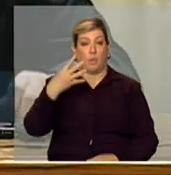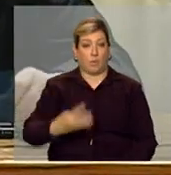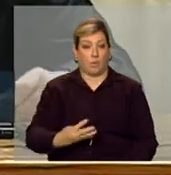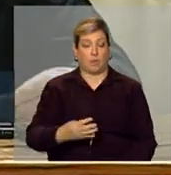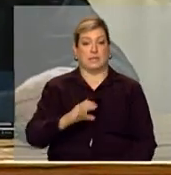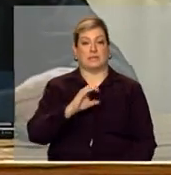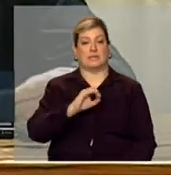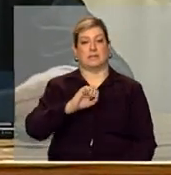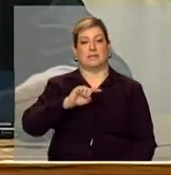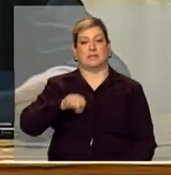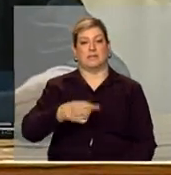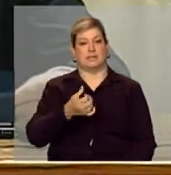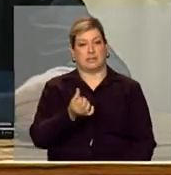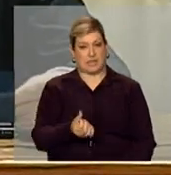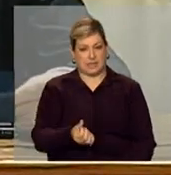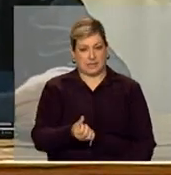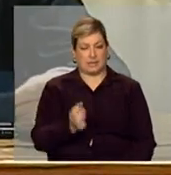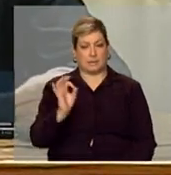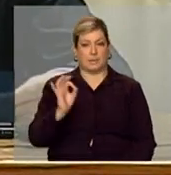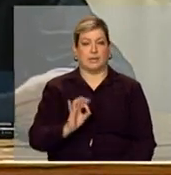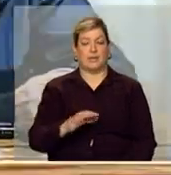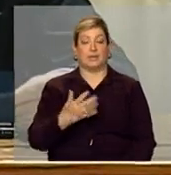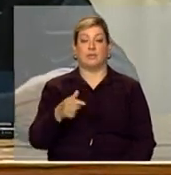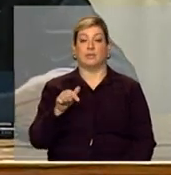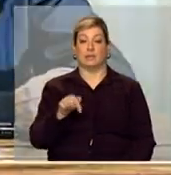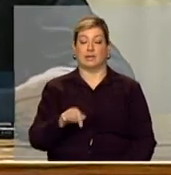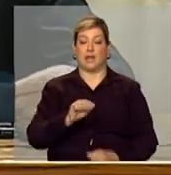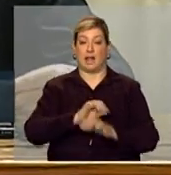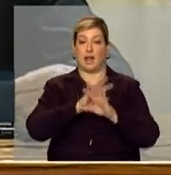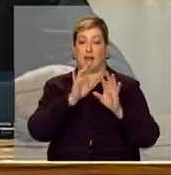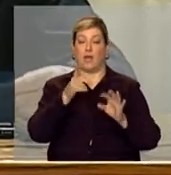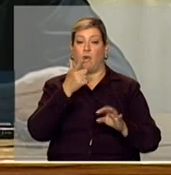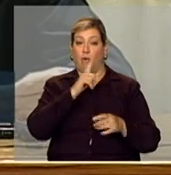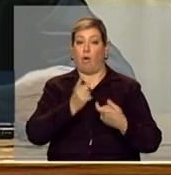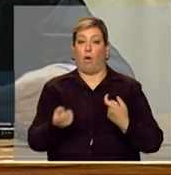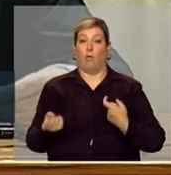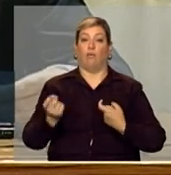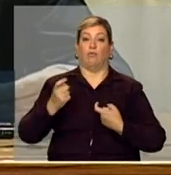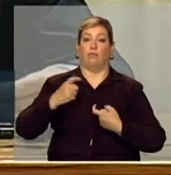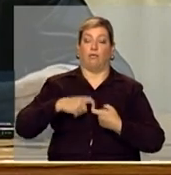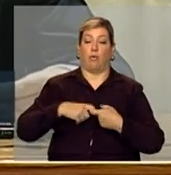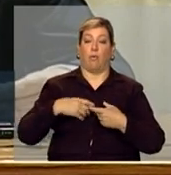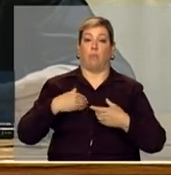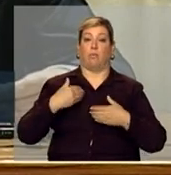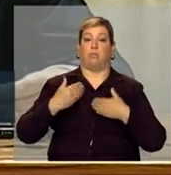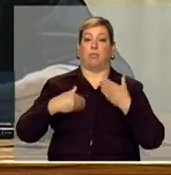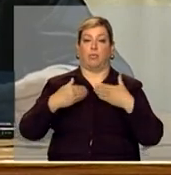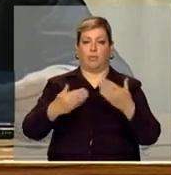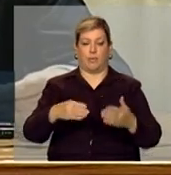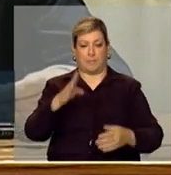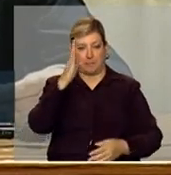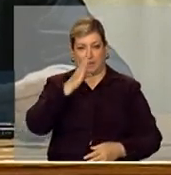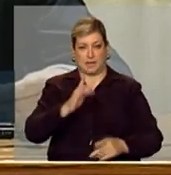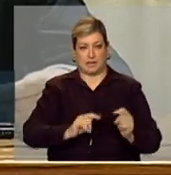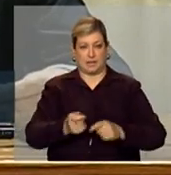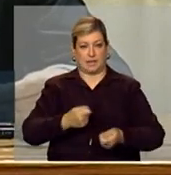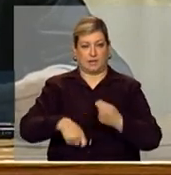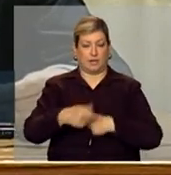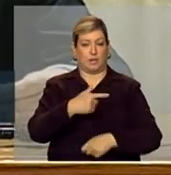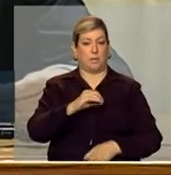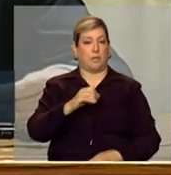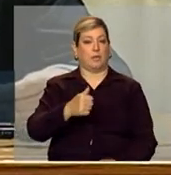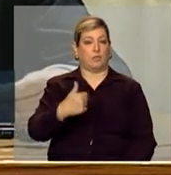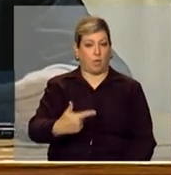06 portanto uma nítida recuperação da economia brasileira em